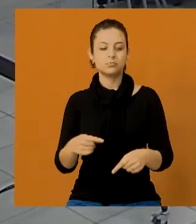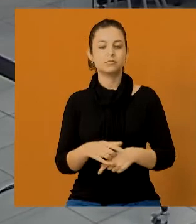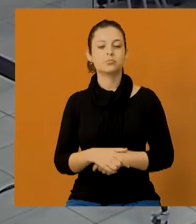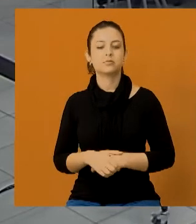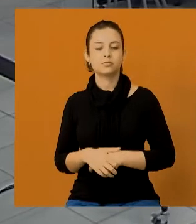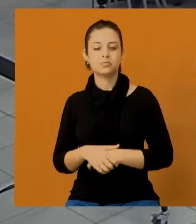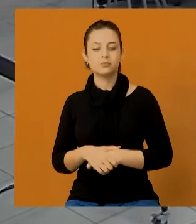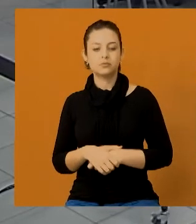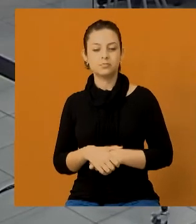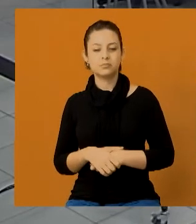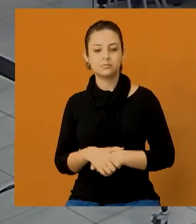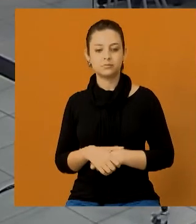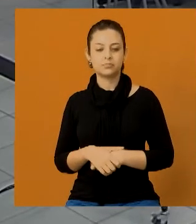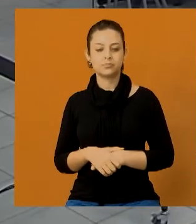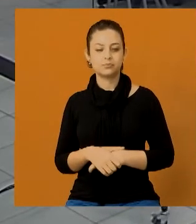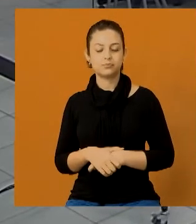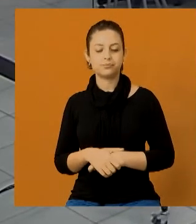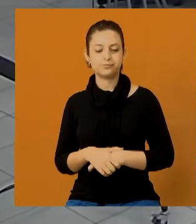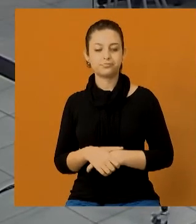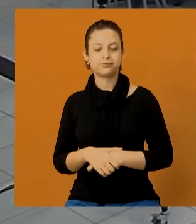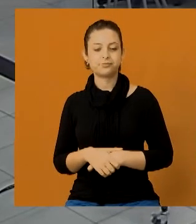discussão?